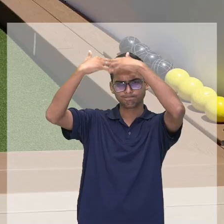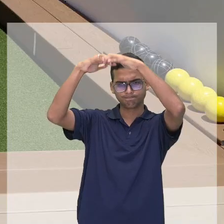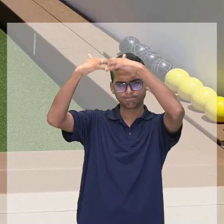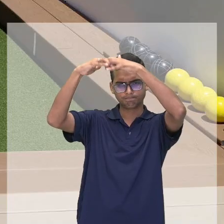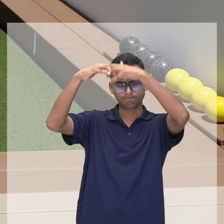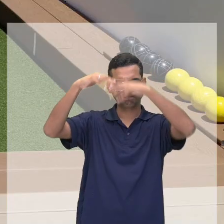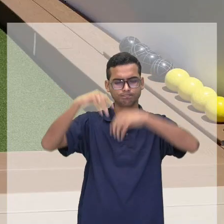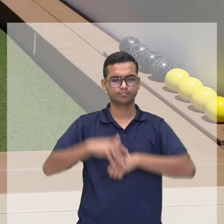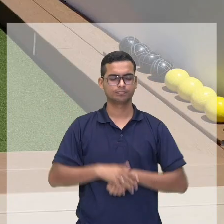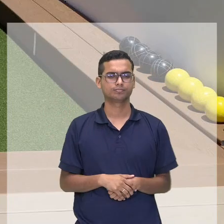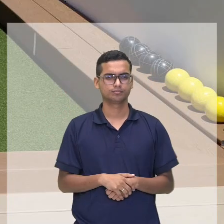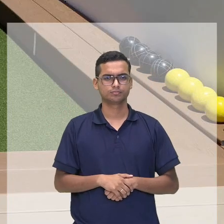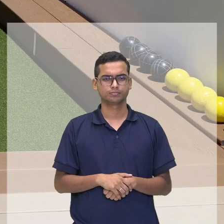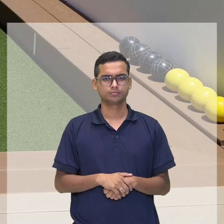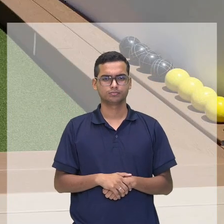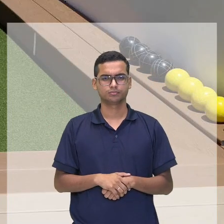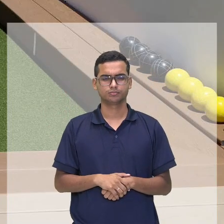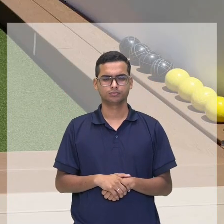raciocínio,